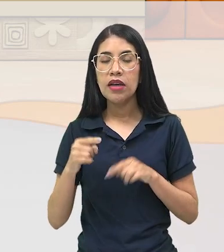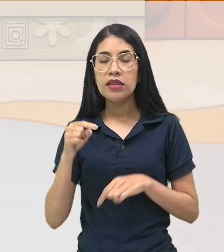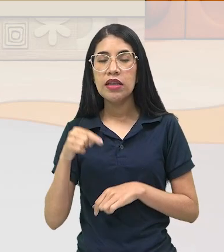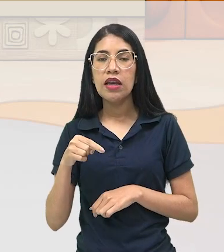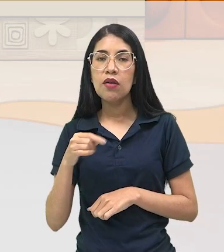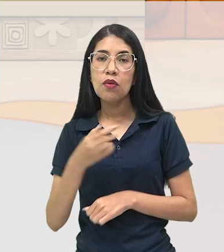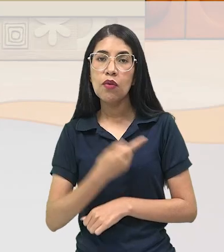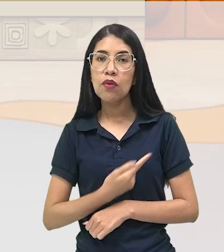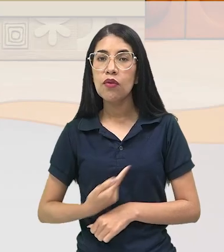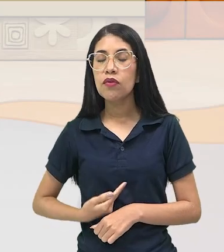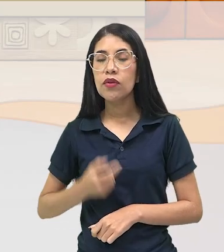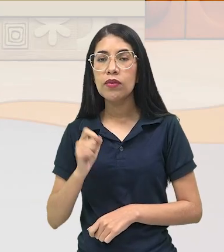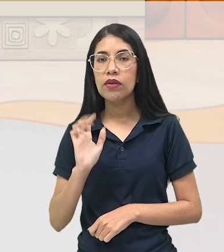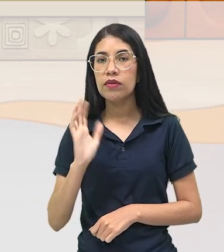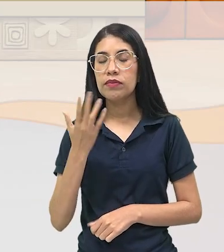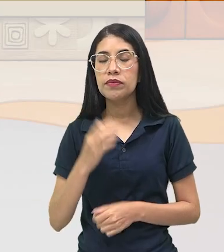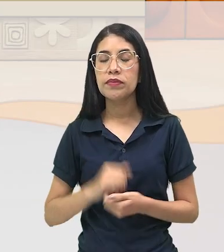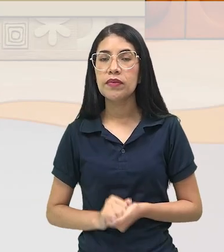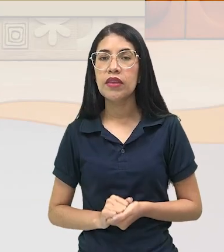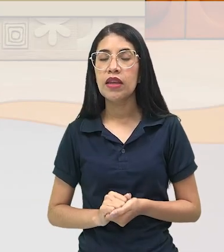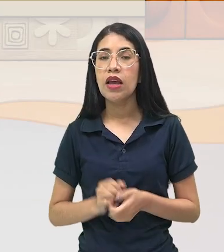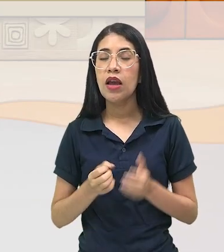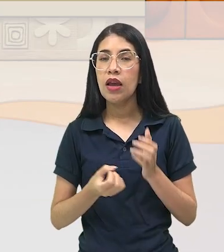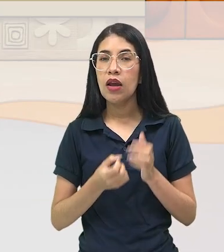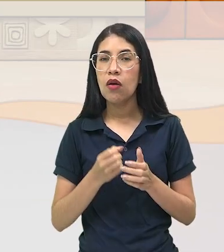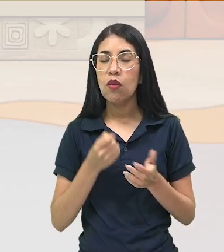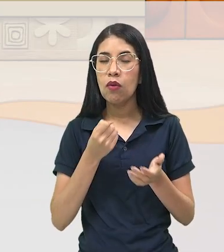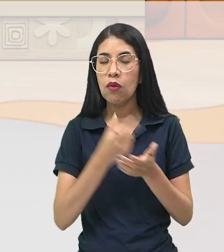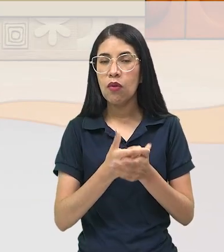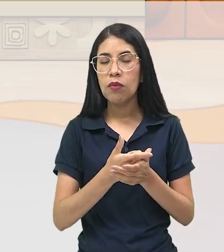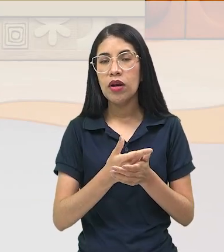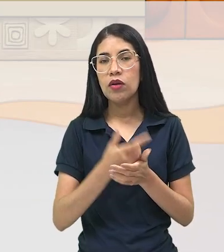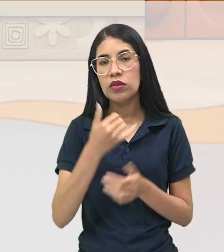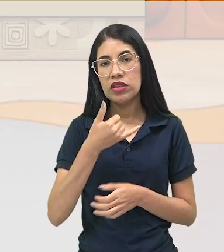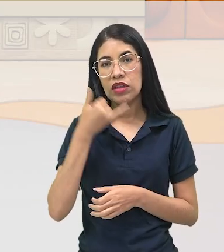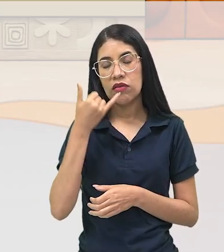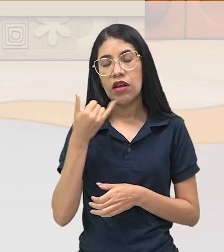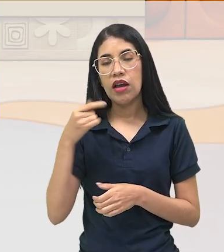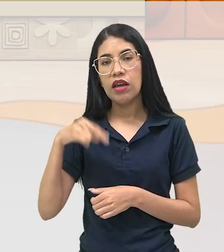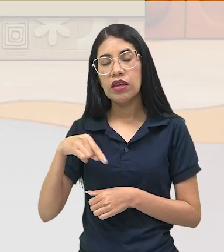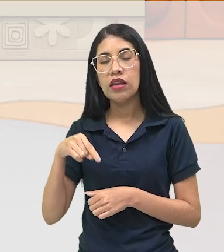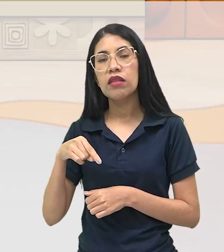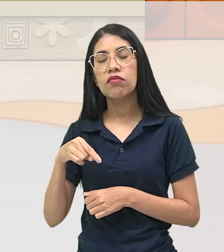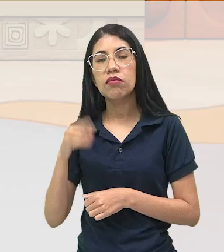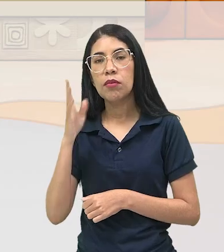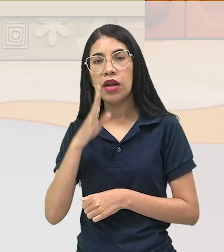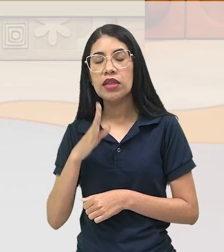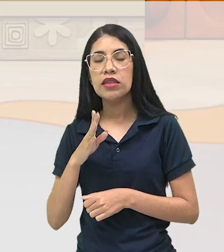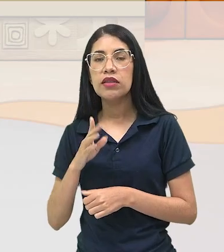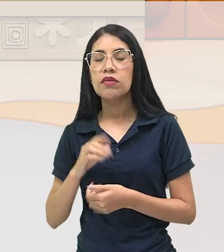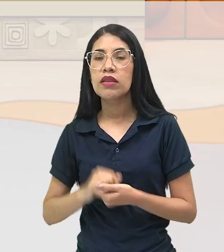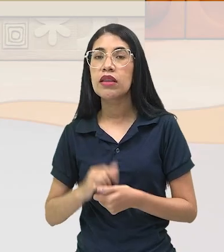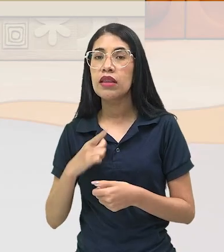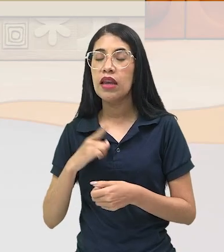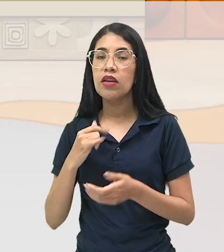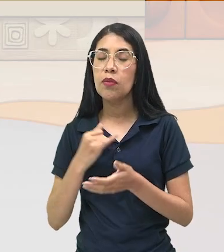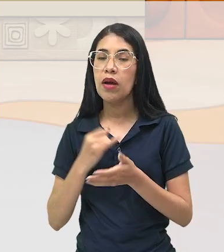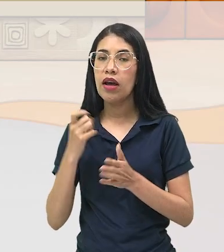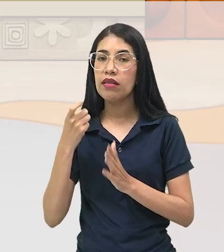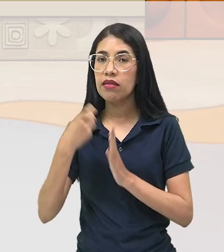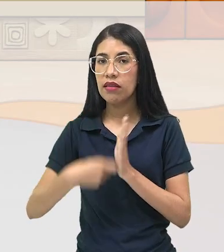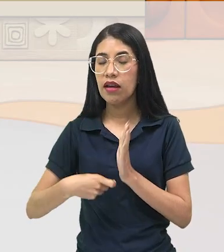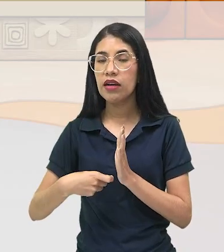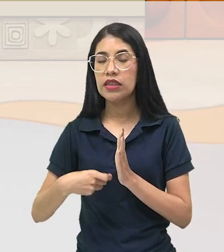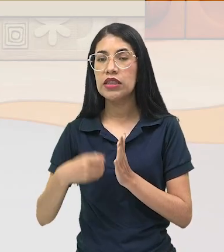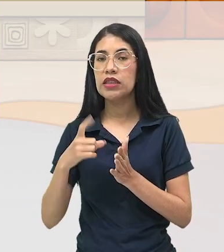faz? Quando vem um produto, por exemplo, produzido lá nos Estados Unidos para entrar no Brasil, ele vai sofrer ali uma taxação. São essas